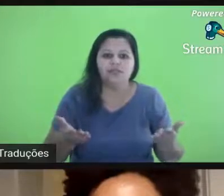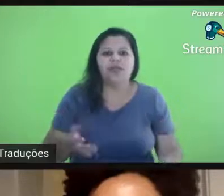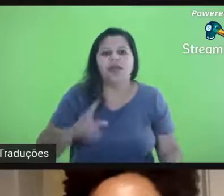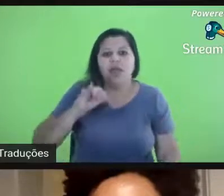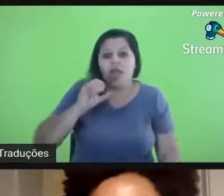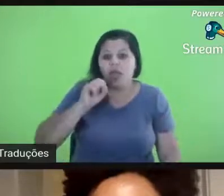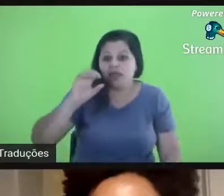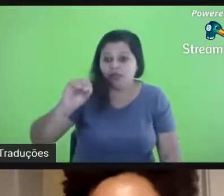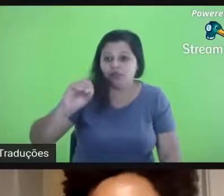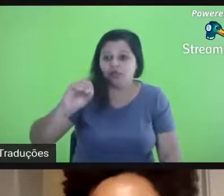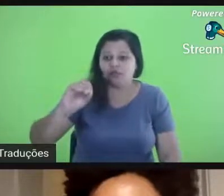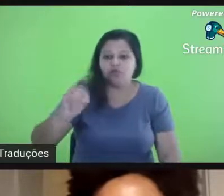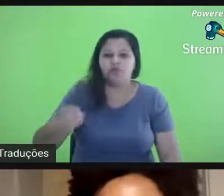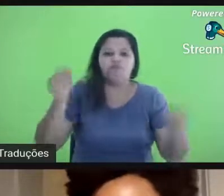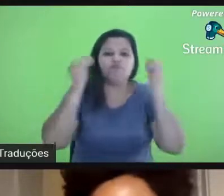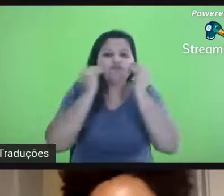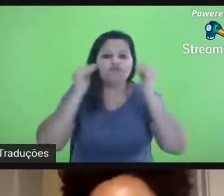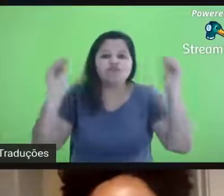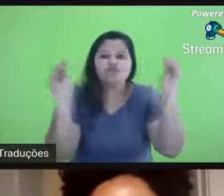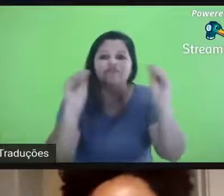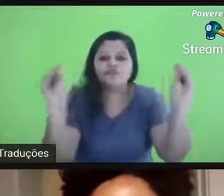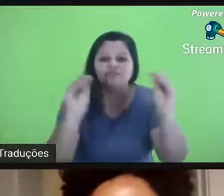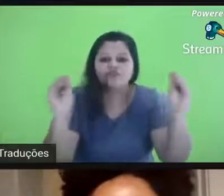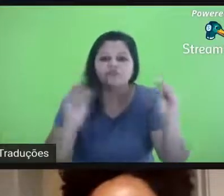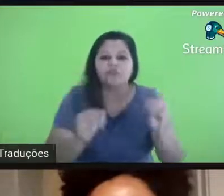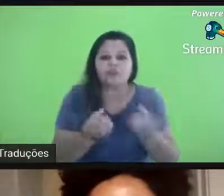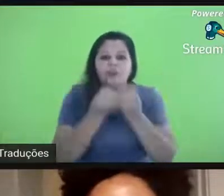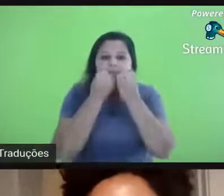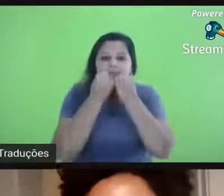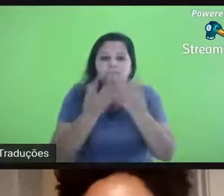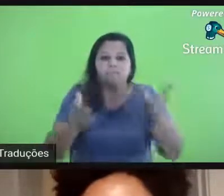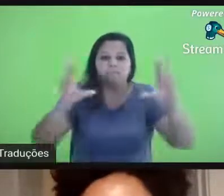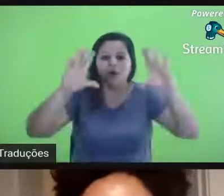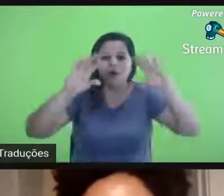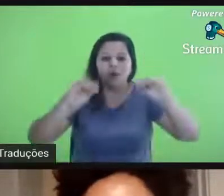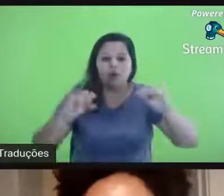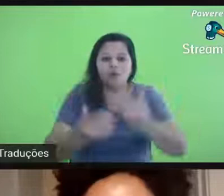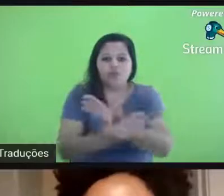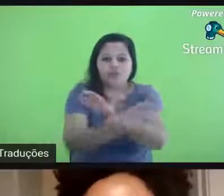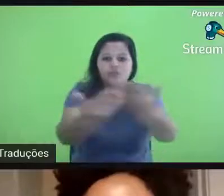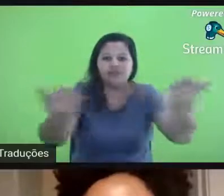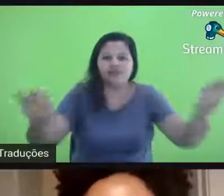gente. Um beijo para vocês. Boa noite aí para todo mundo.